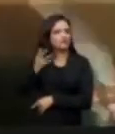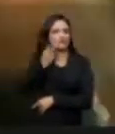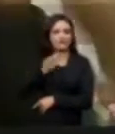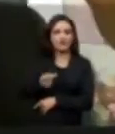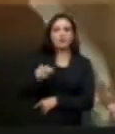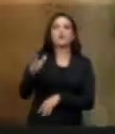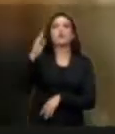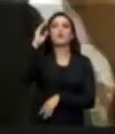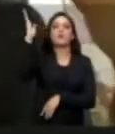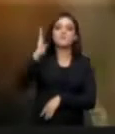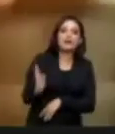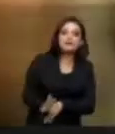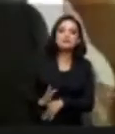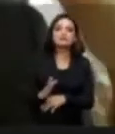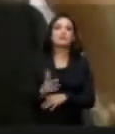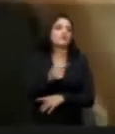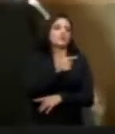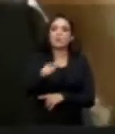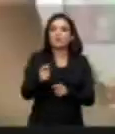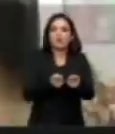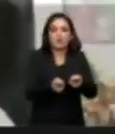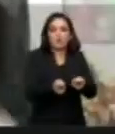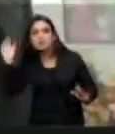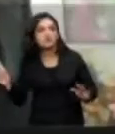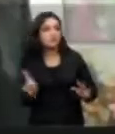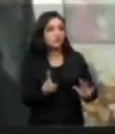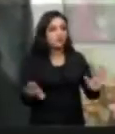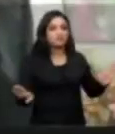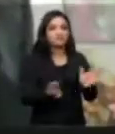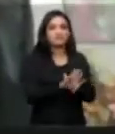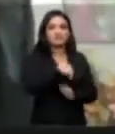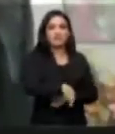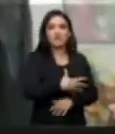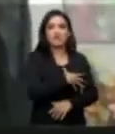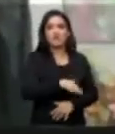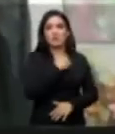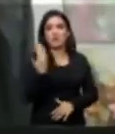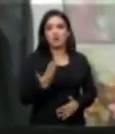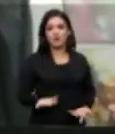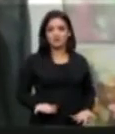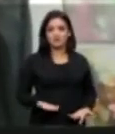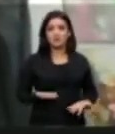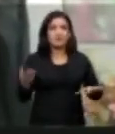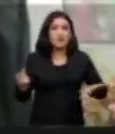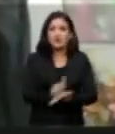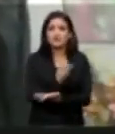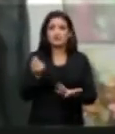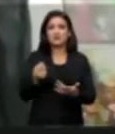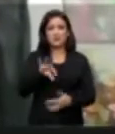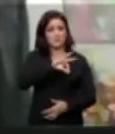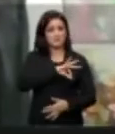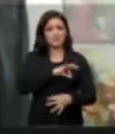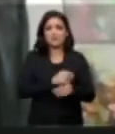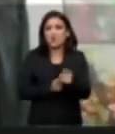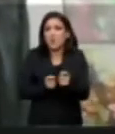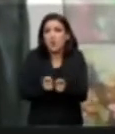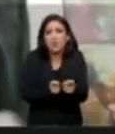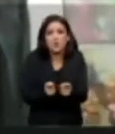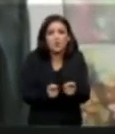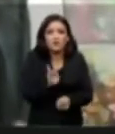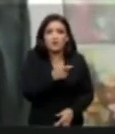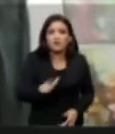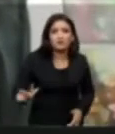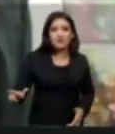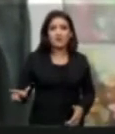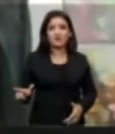Estado brasileiro perdeu o controle da sua polícia. O fato é que o Estado brasileiro perdeu o controle. E não é o controle na perspectiva de que